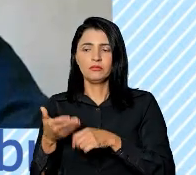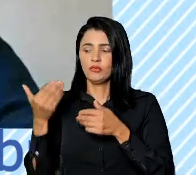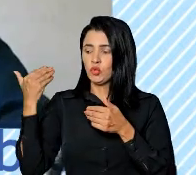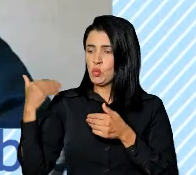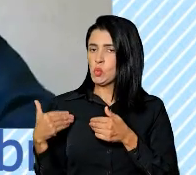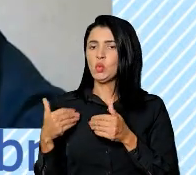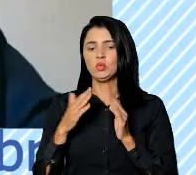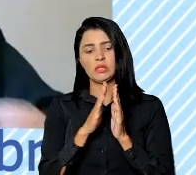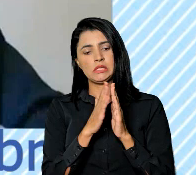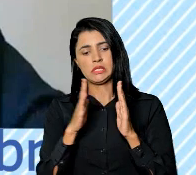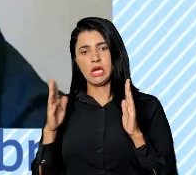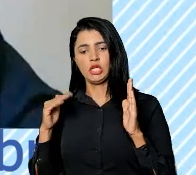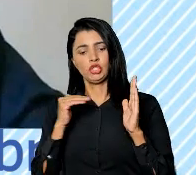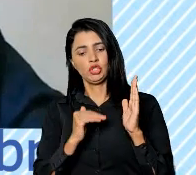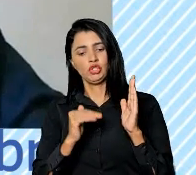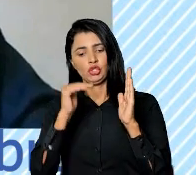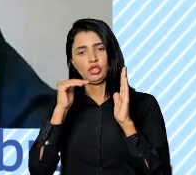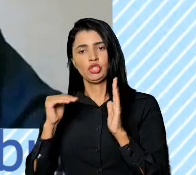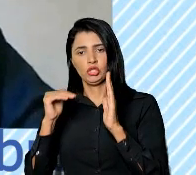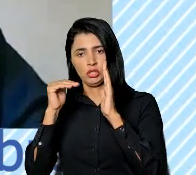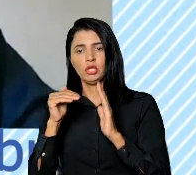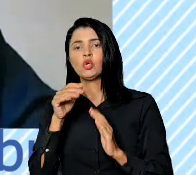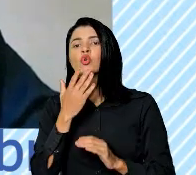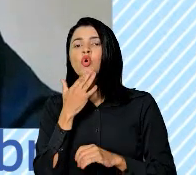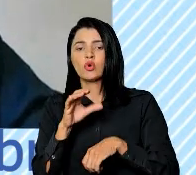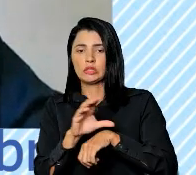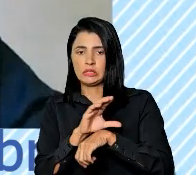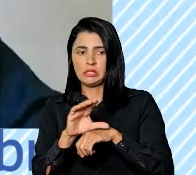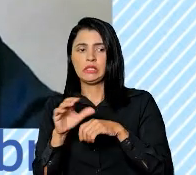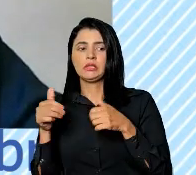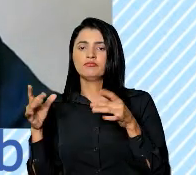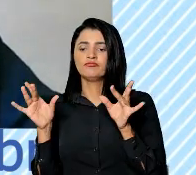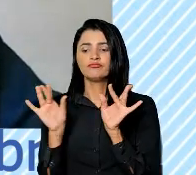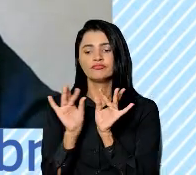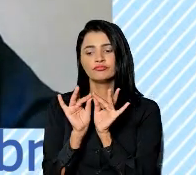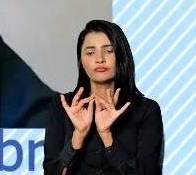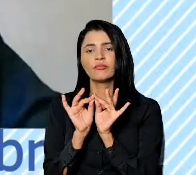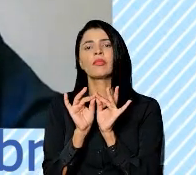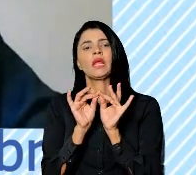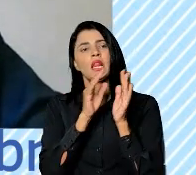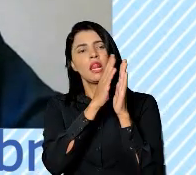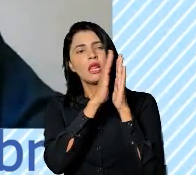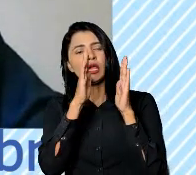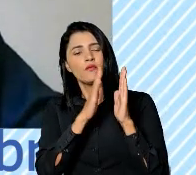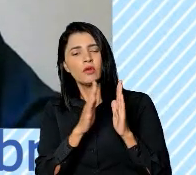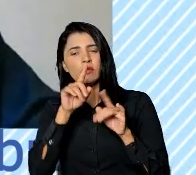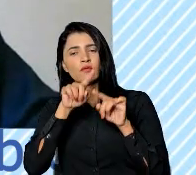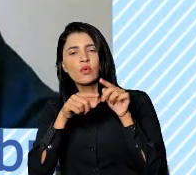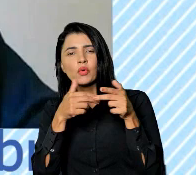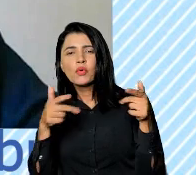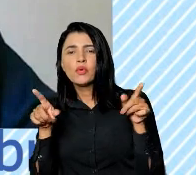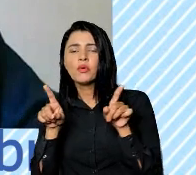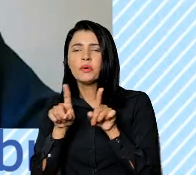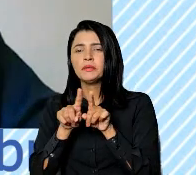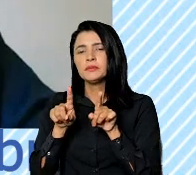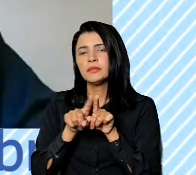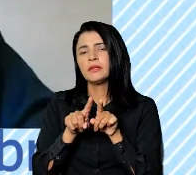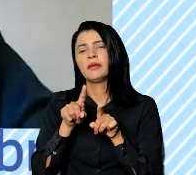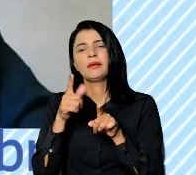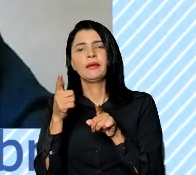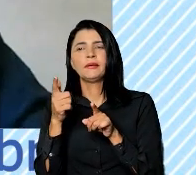cor cinza, uma ao lado da outra, grudadas, prateleiras com livros e alguns objetos como pequenas